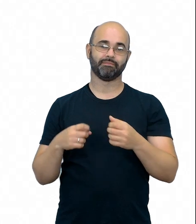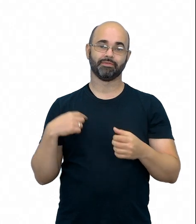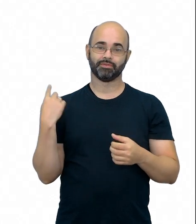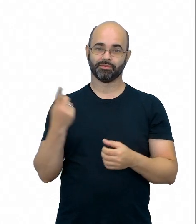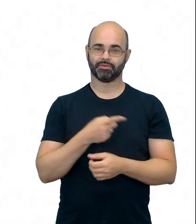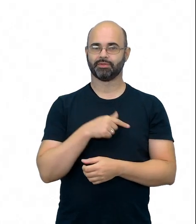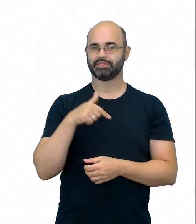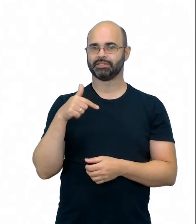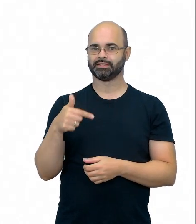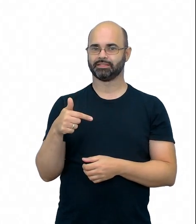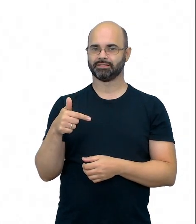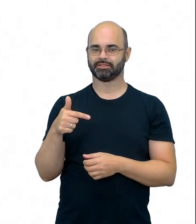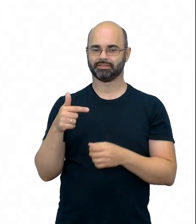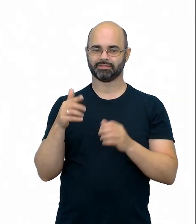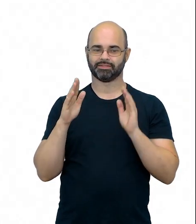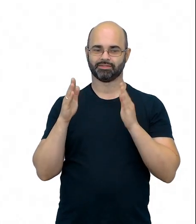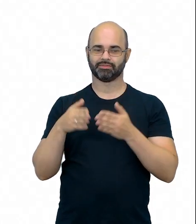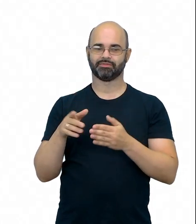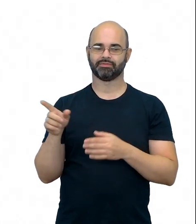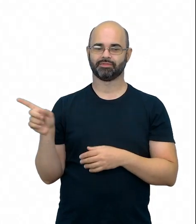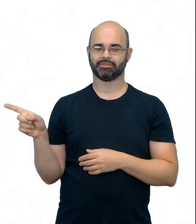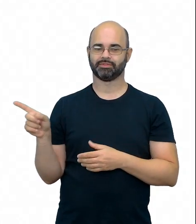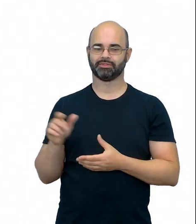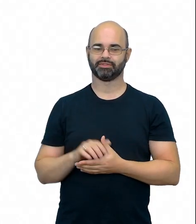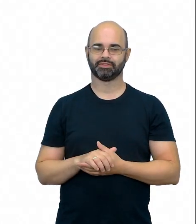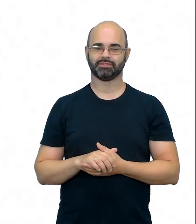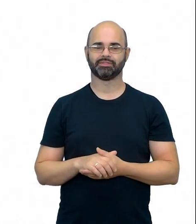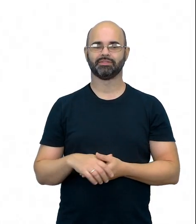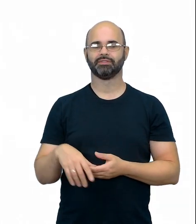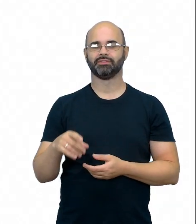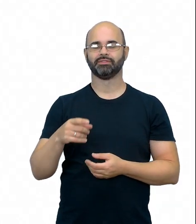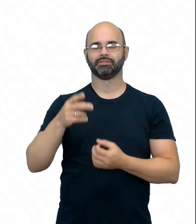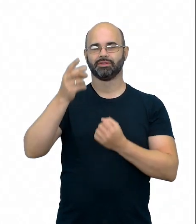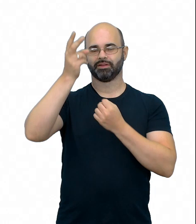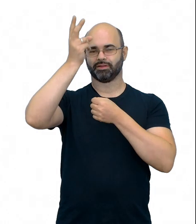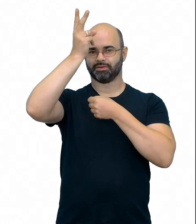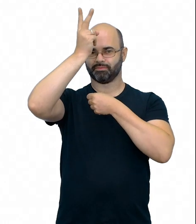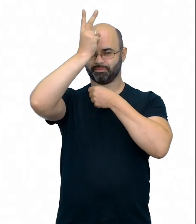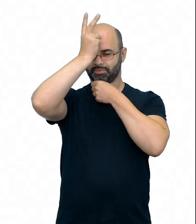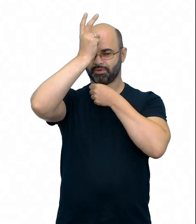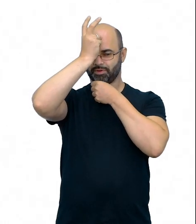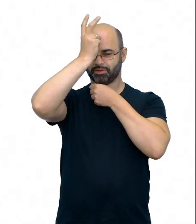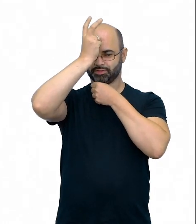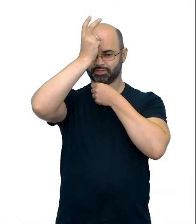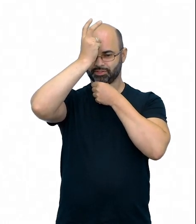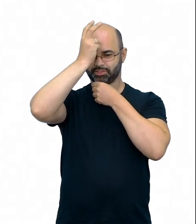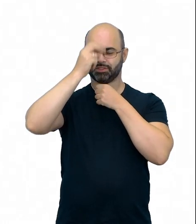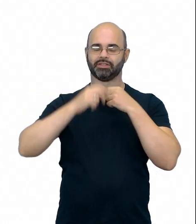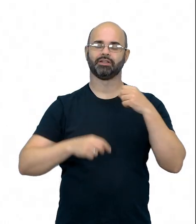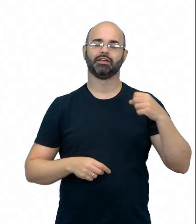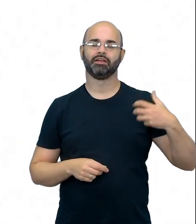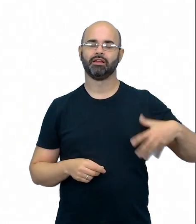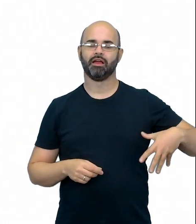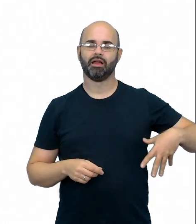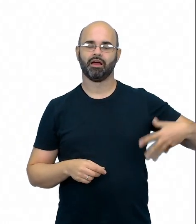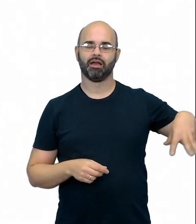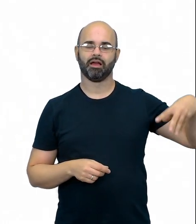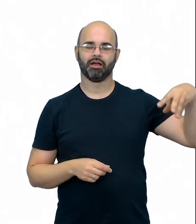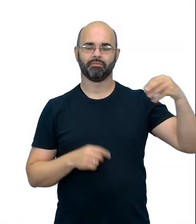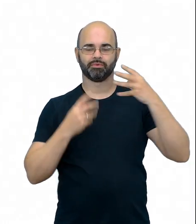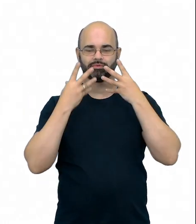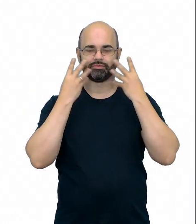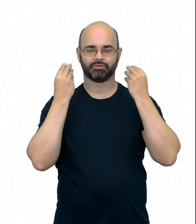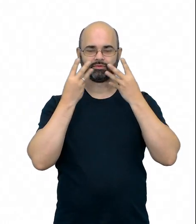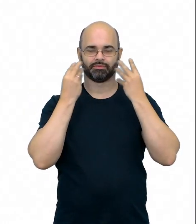destacada aí, o casamento do bode com a raposa. Nossa habilidade essencial, gente, é